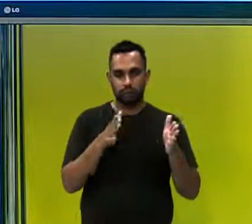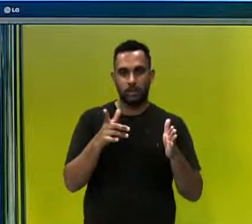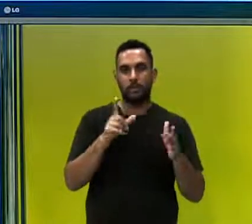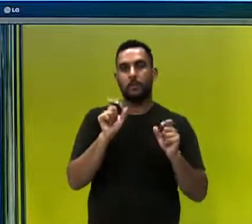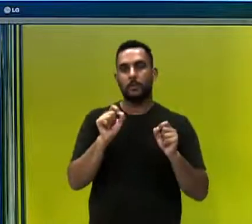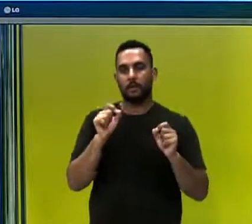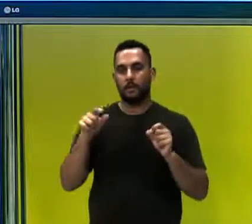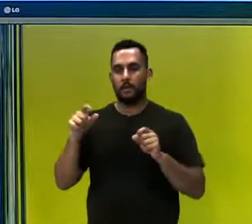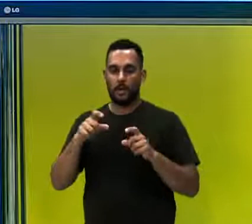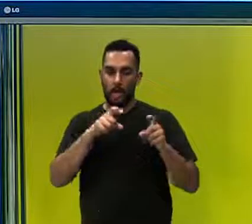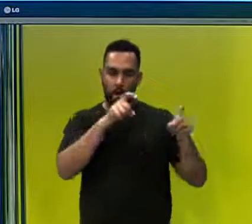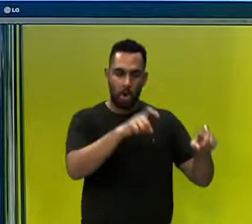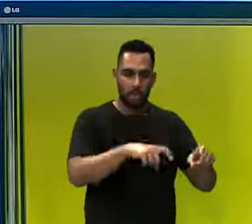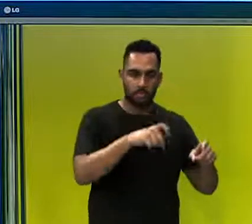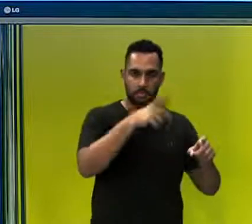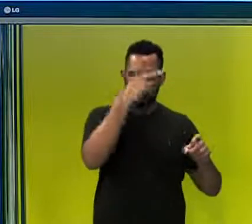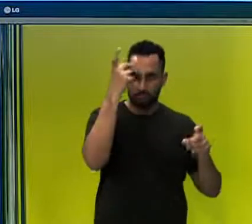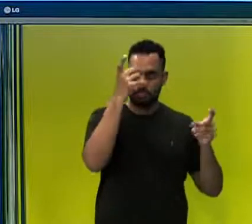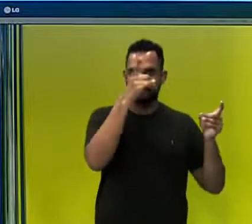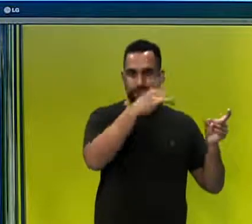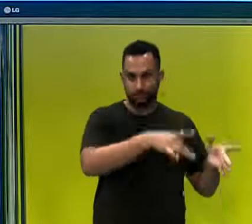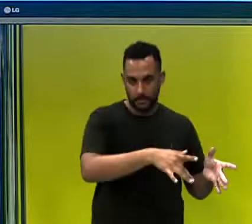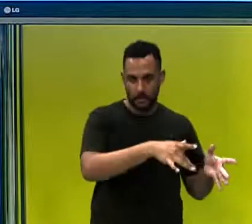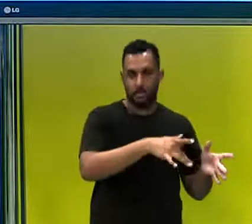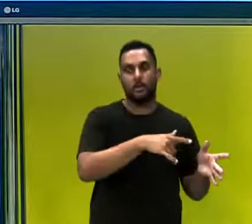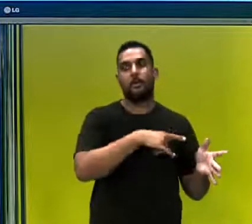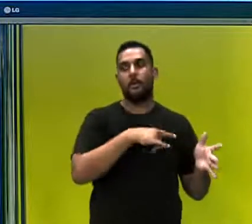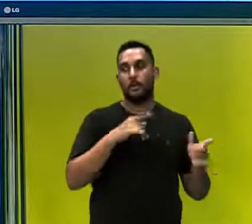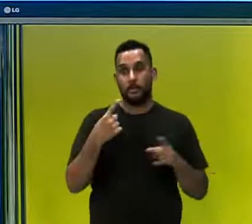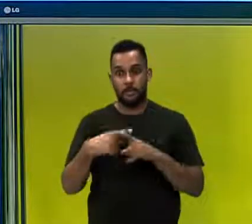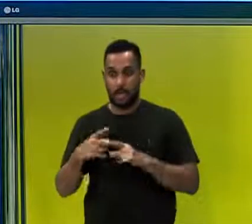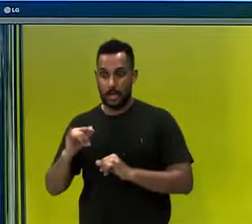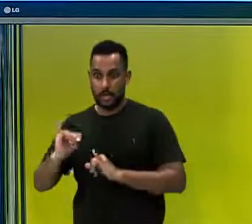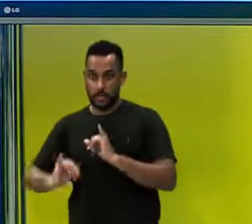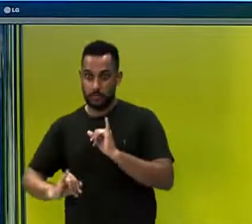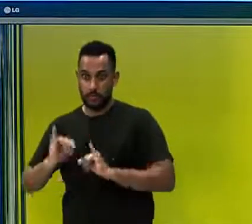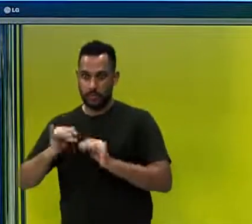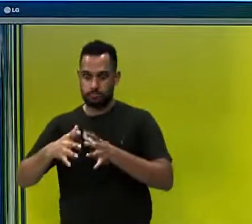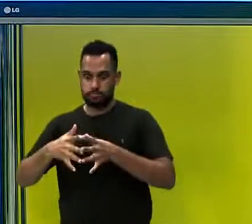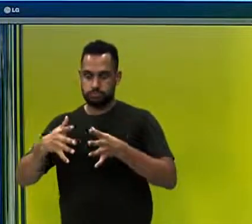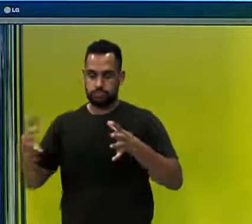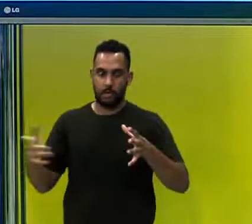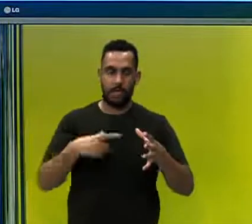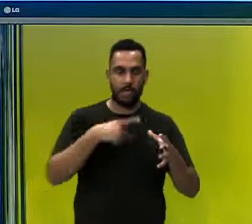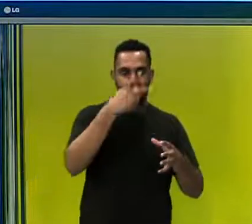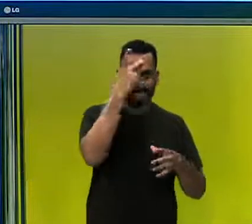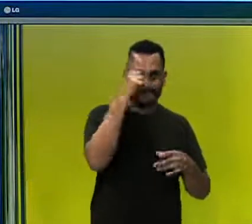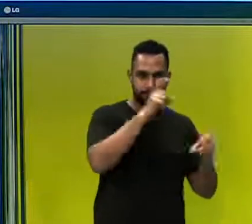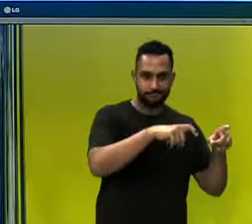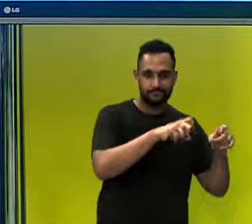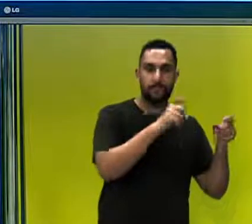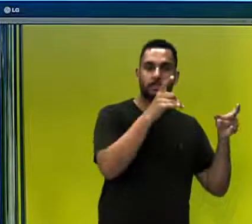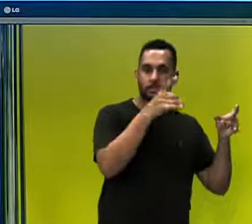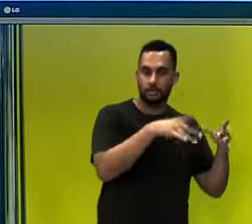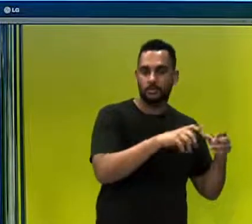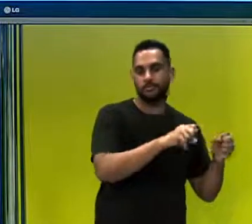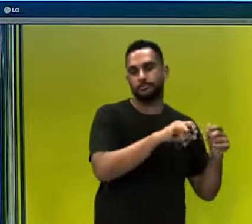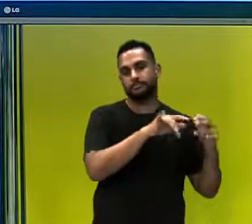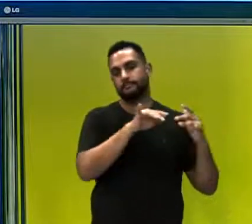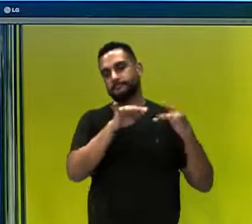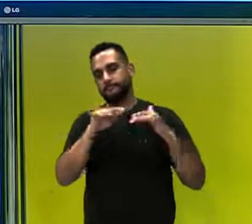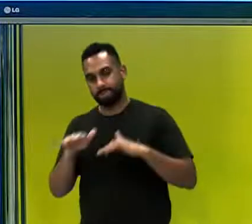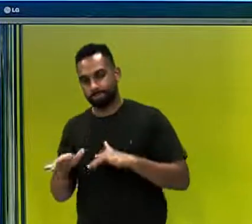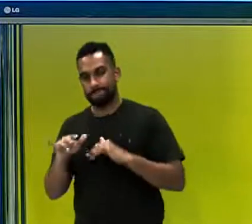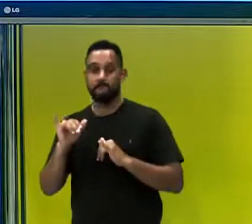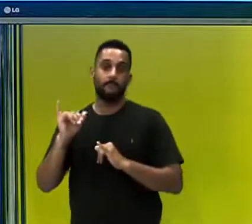rural acontecendo. Então a indústria cresce, atrai pessoas da região rural para a região das cidades. E nós temos, depois com a Revolução Verde,